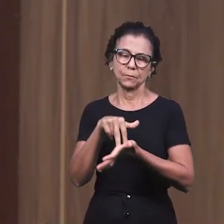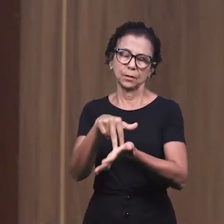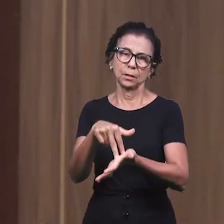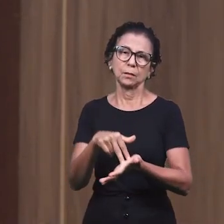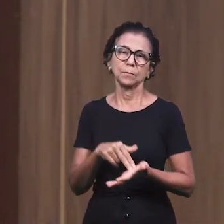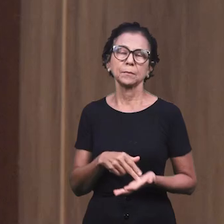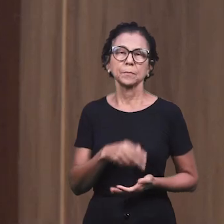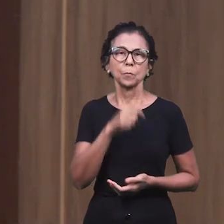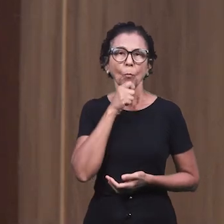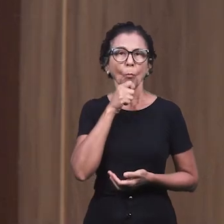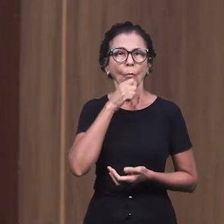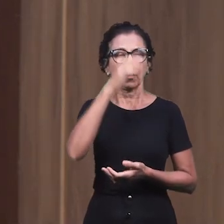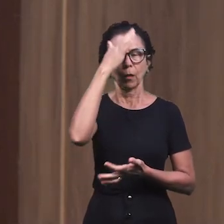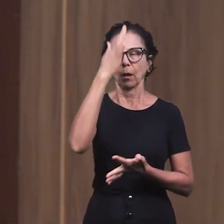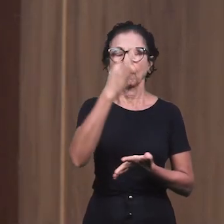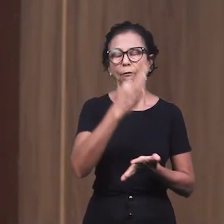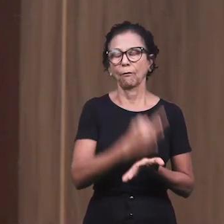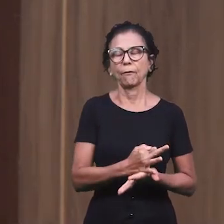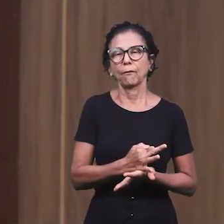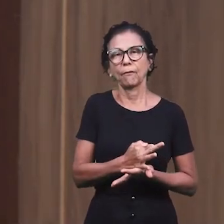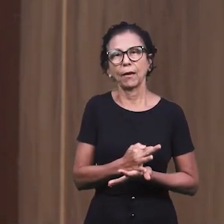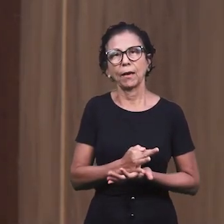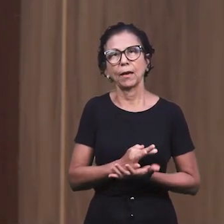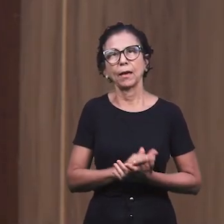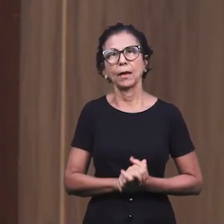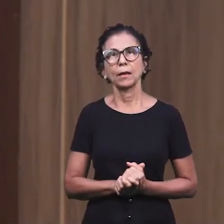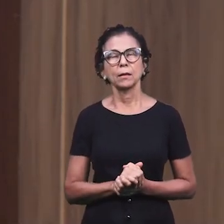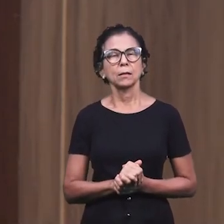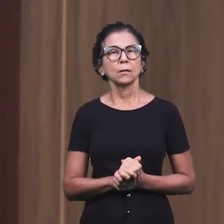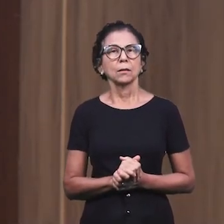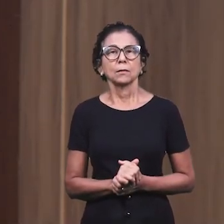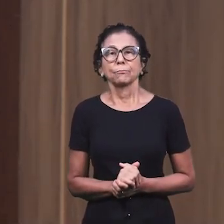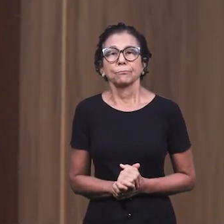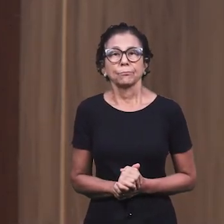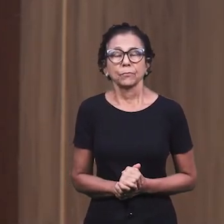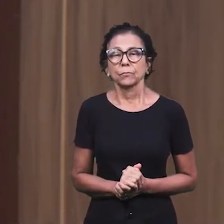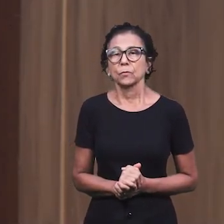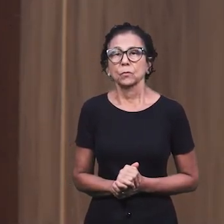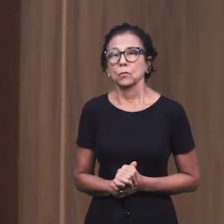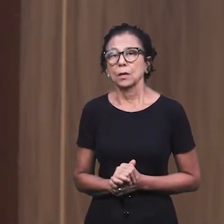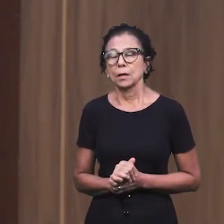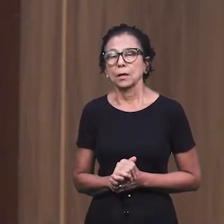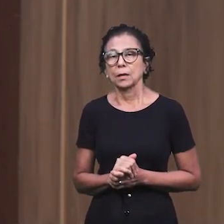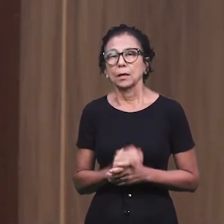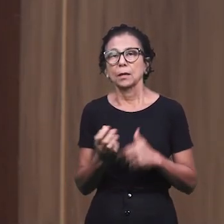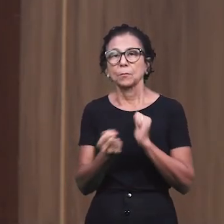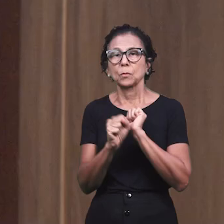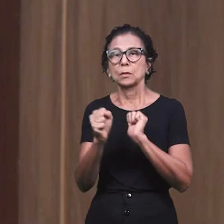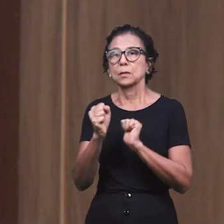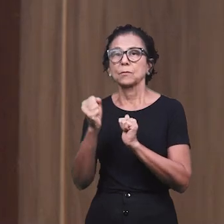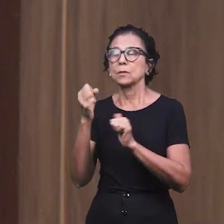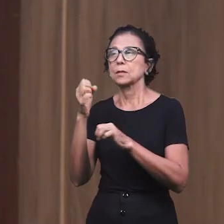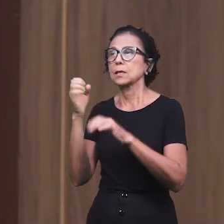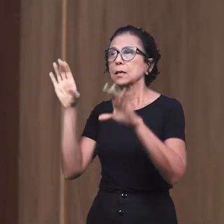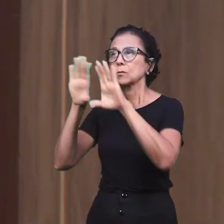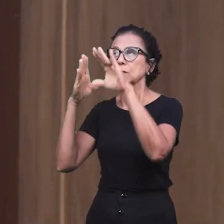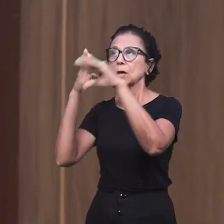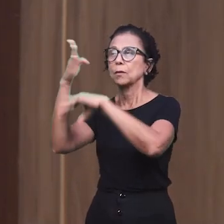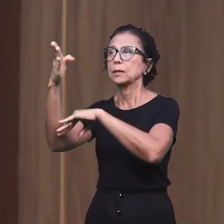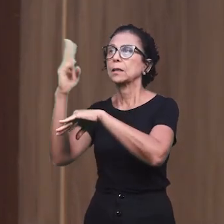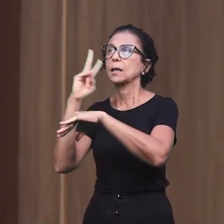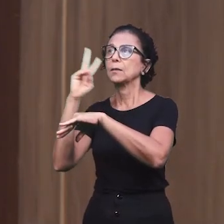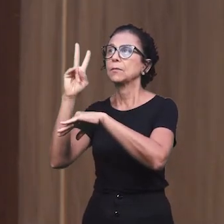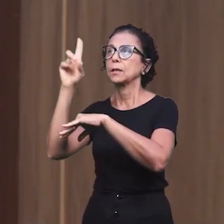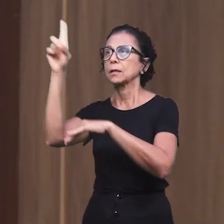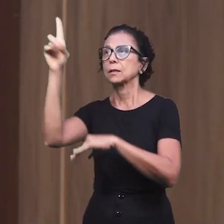cumprido. Sem fé é impossível ver a Deus. Então, mas o